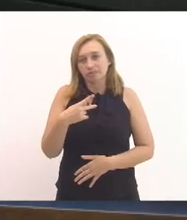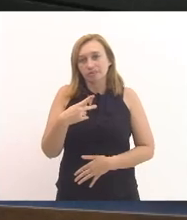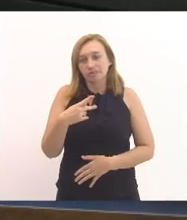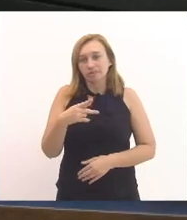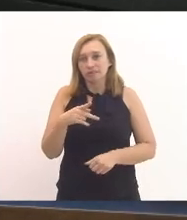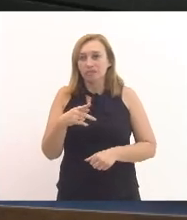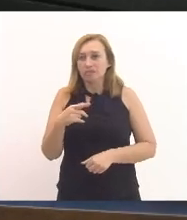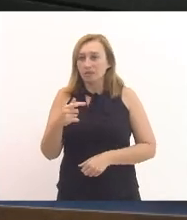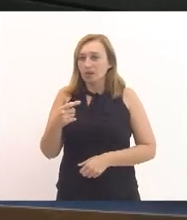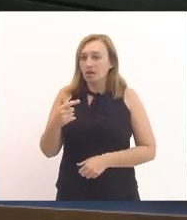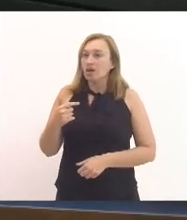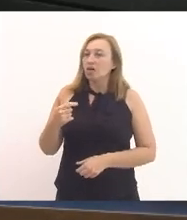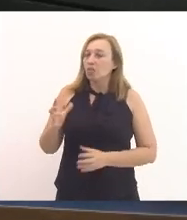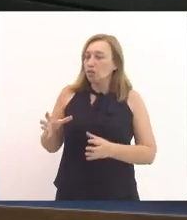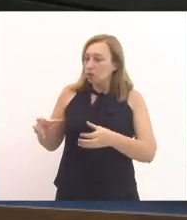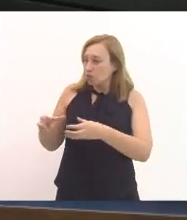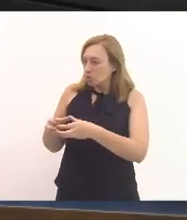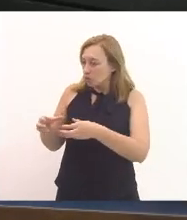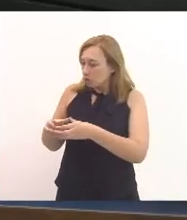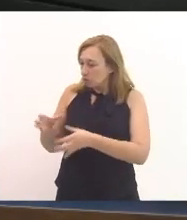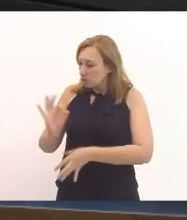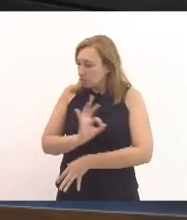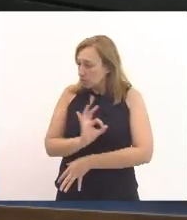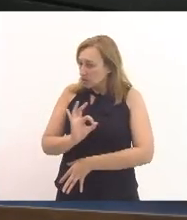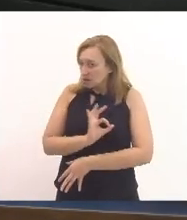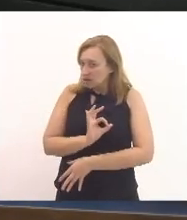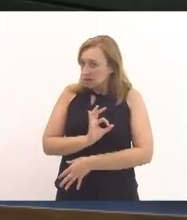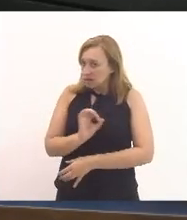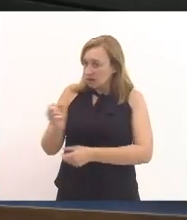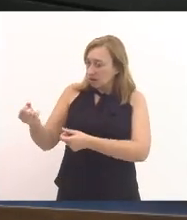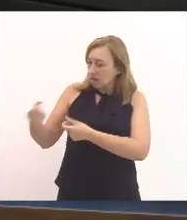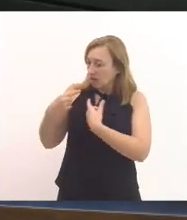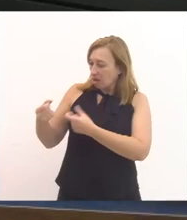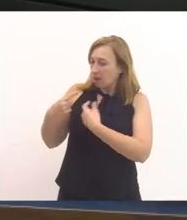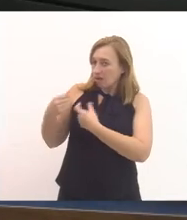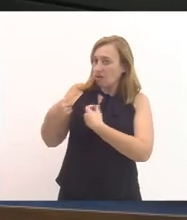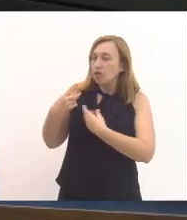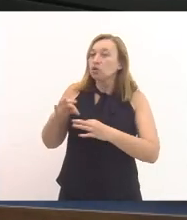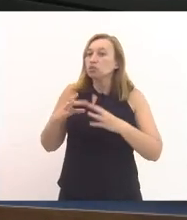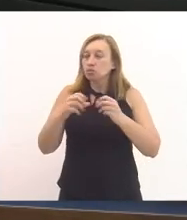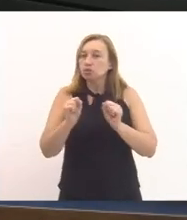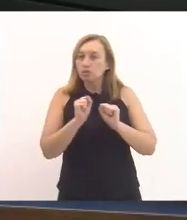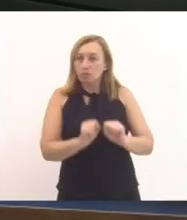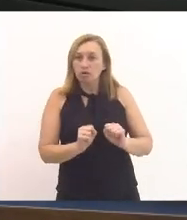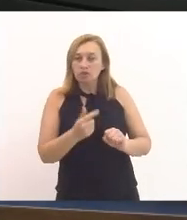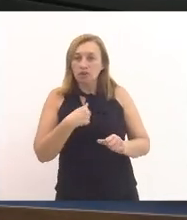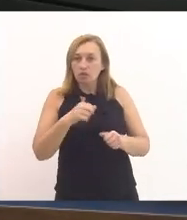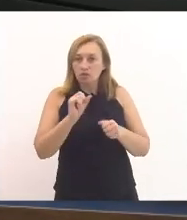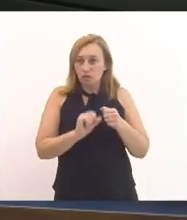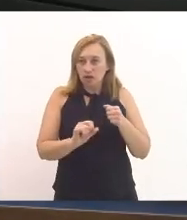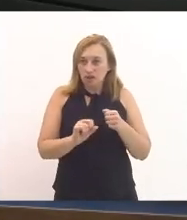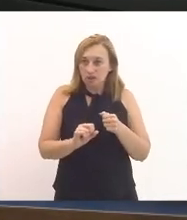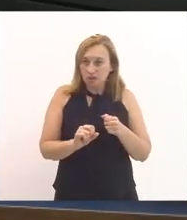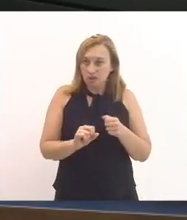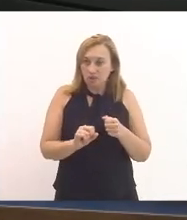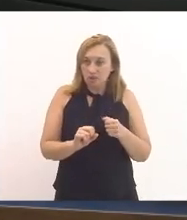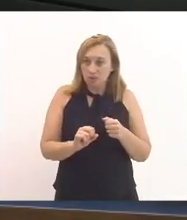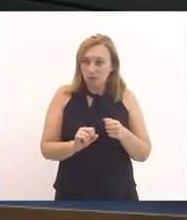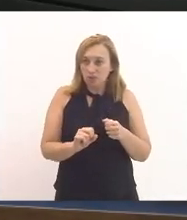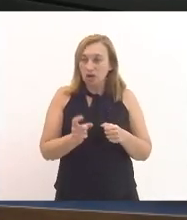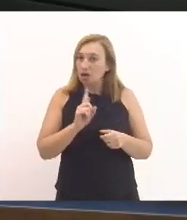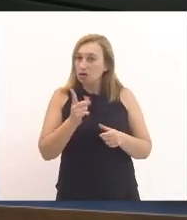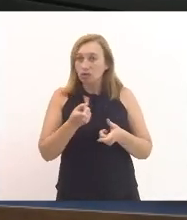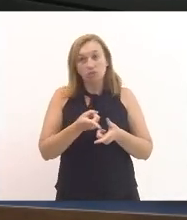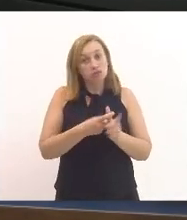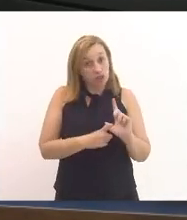apedrejado por um grupo de policiais e tudo que eu posso eu faço Ah entendeu a gente vai aqui eu